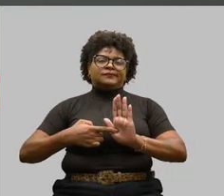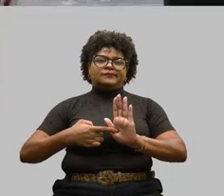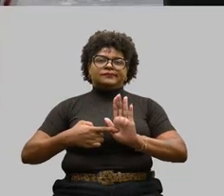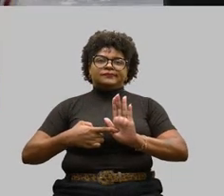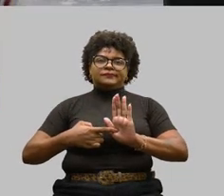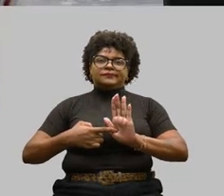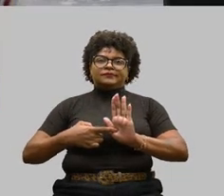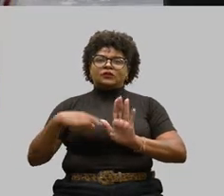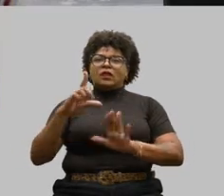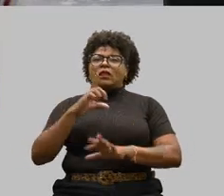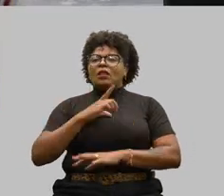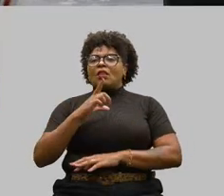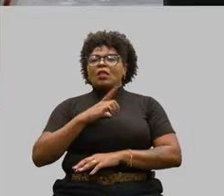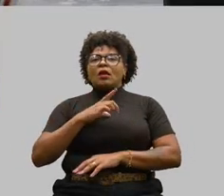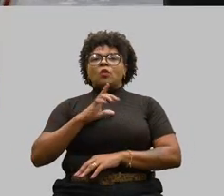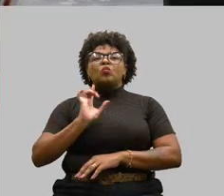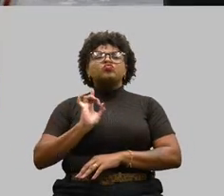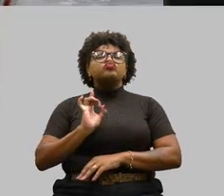apenas